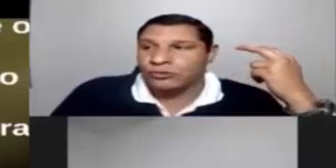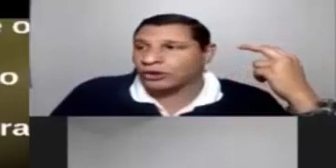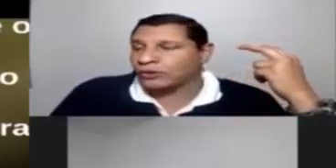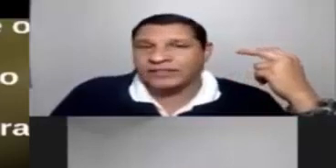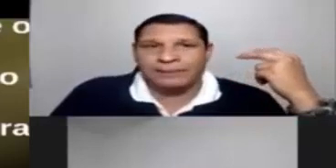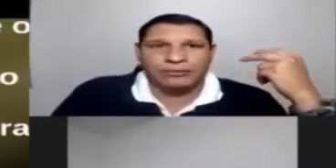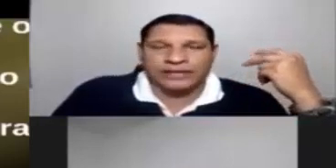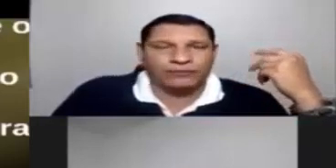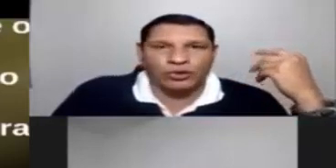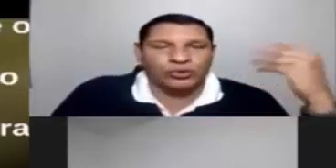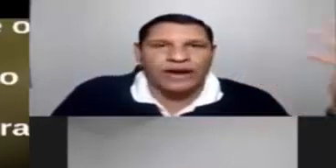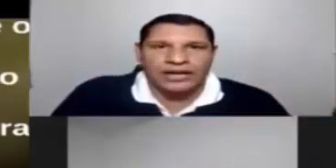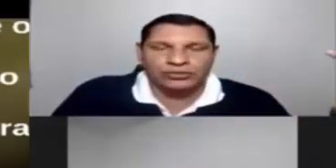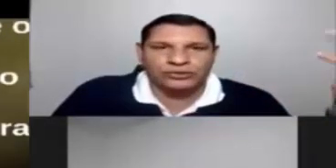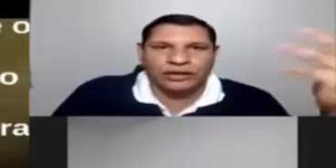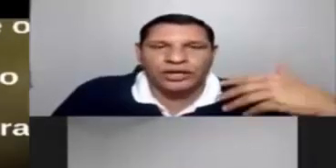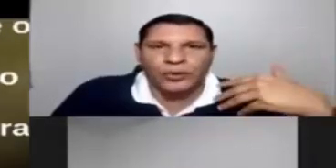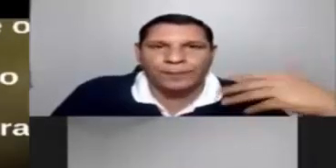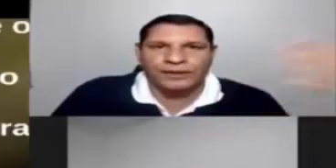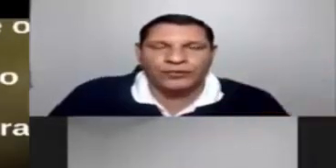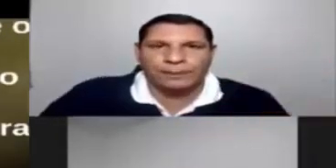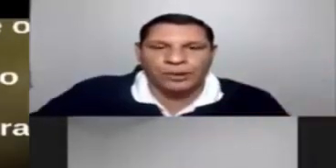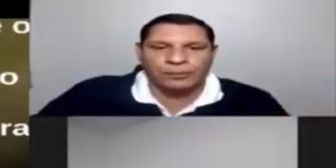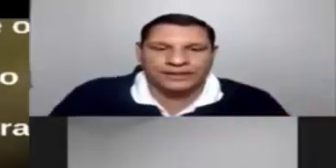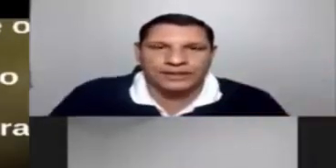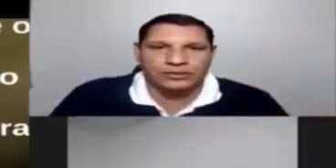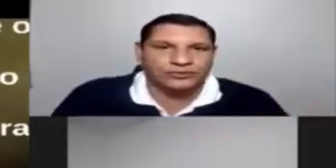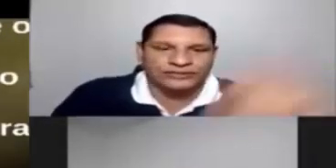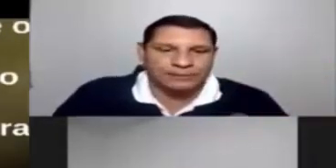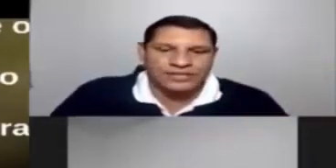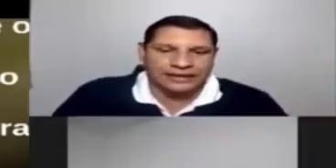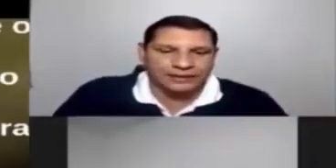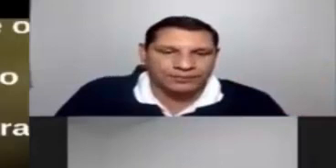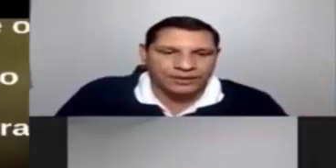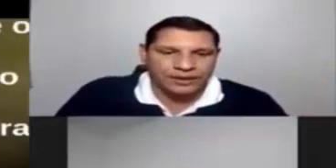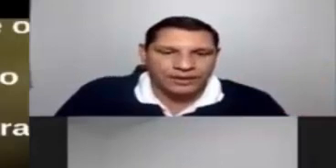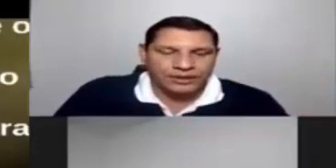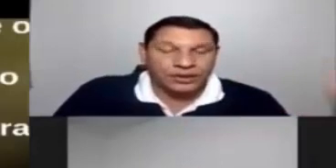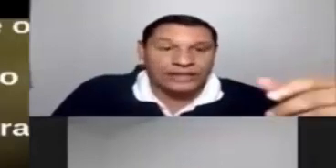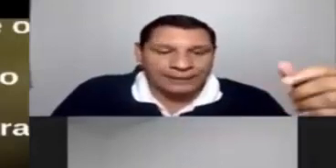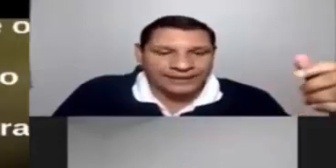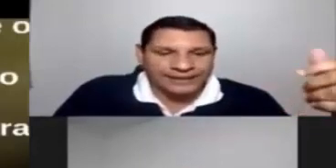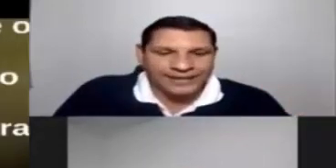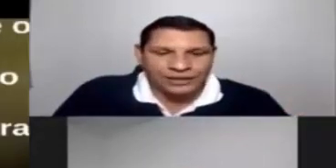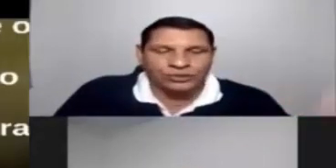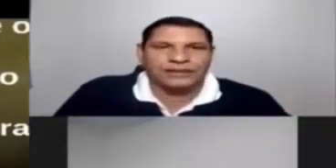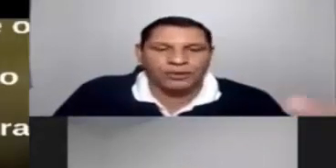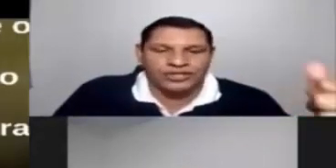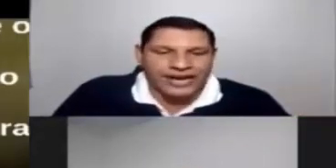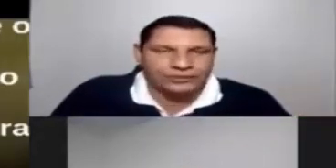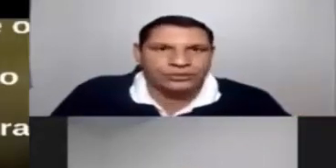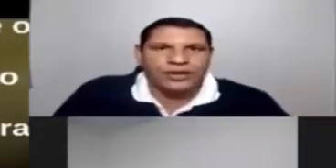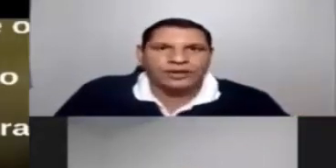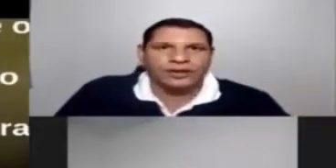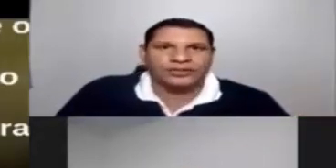lá no mundo dos mortos, eu não vou saber quanto é que foi o jogo do Vasco, se o Vasco ganhou, perdeu, foi campeão brasileiro, eu não vou saber de nada. Lembra daquele texto? Não tem